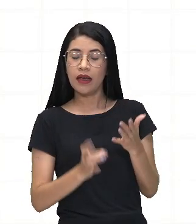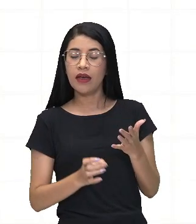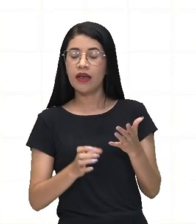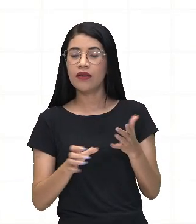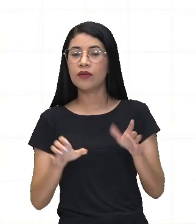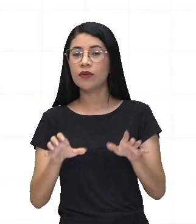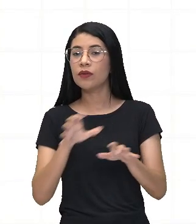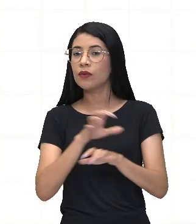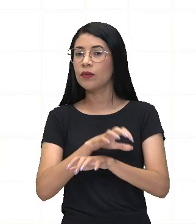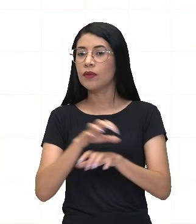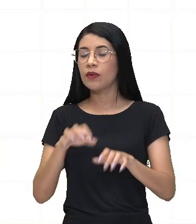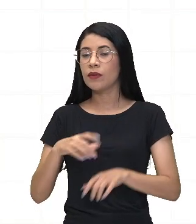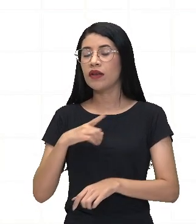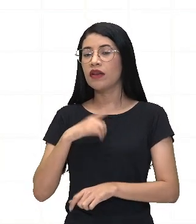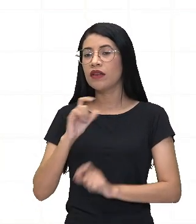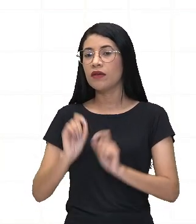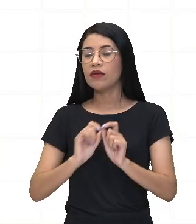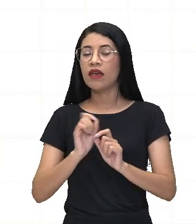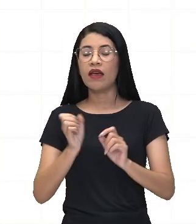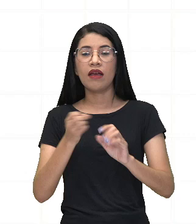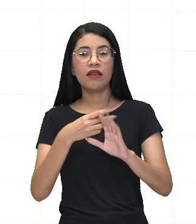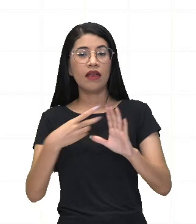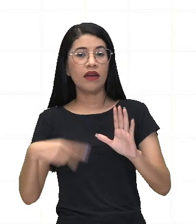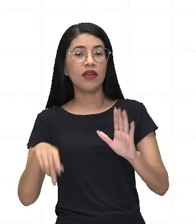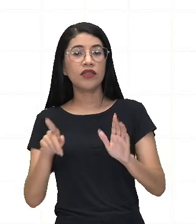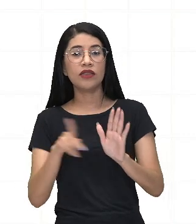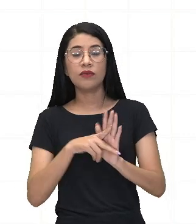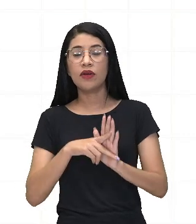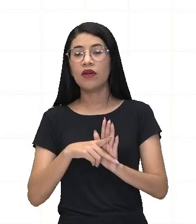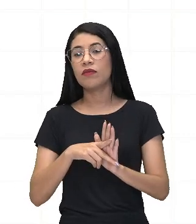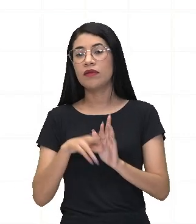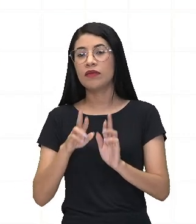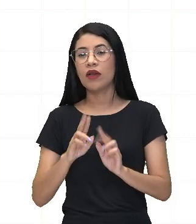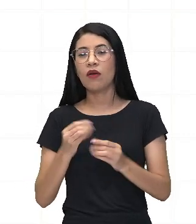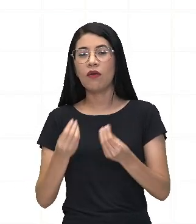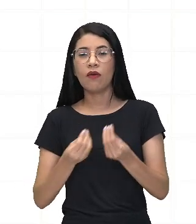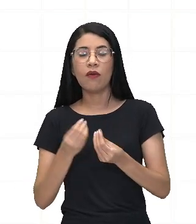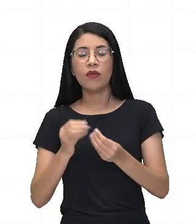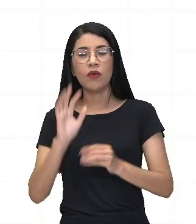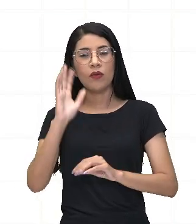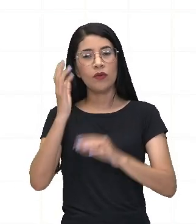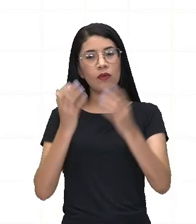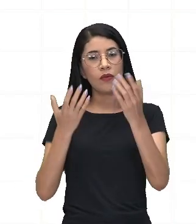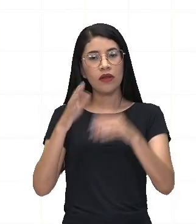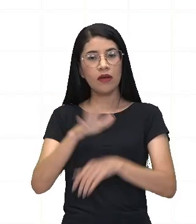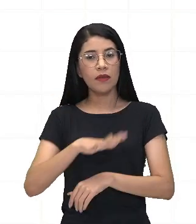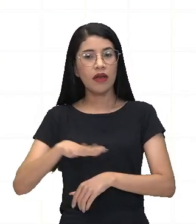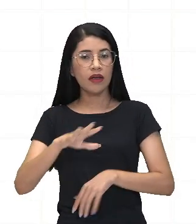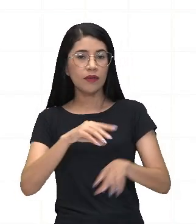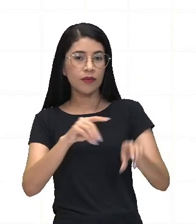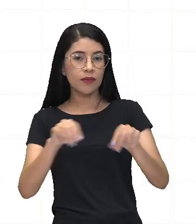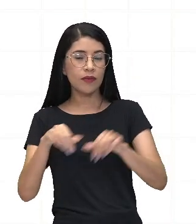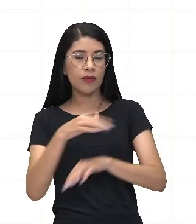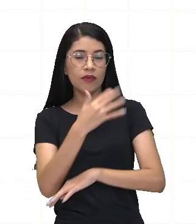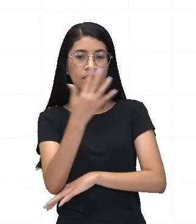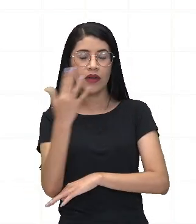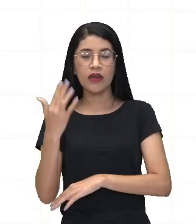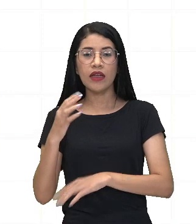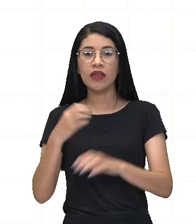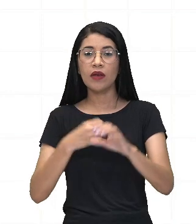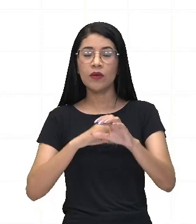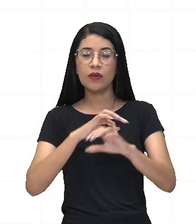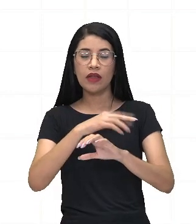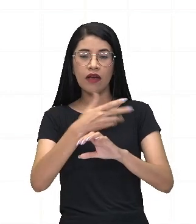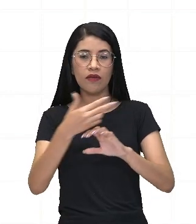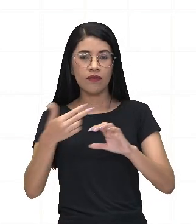biomas, ele possui características únicas de clima, de solo, de vegetação, de